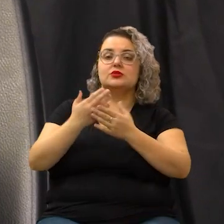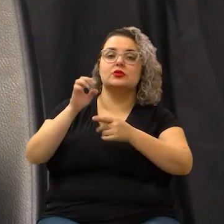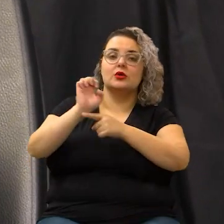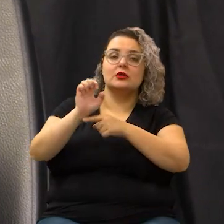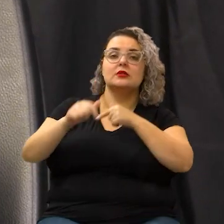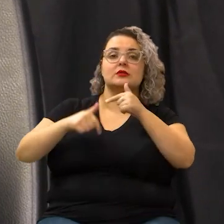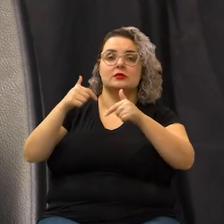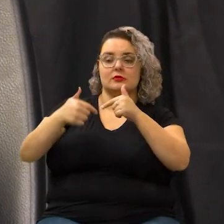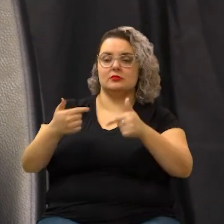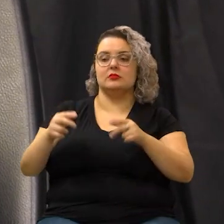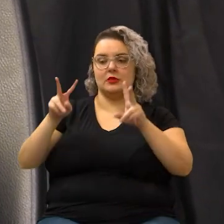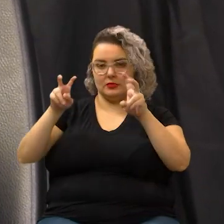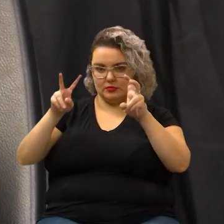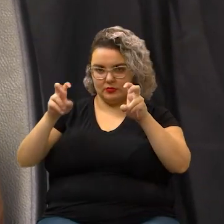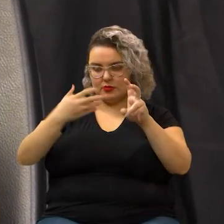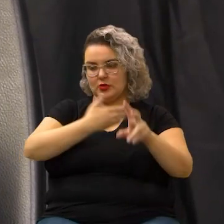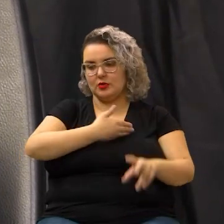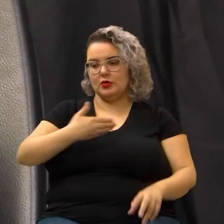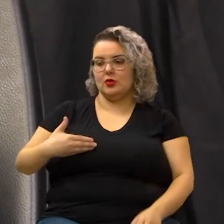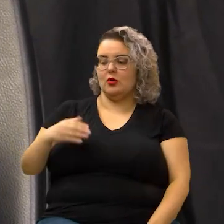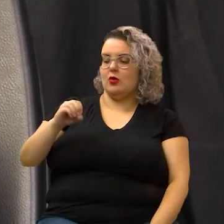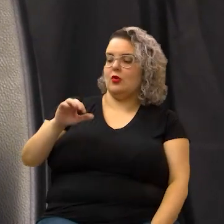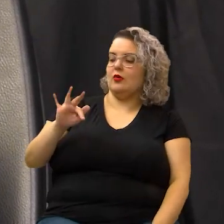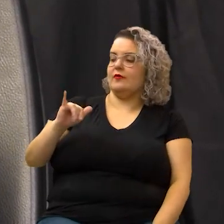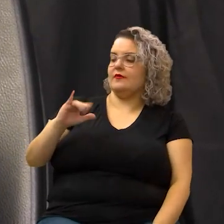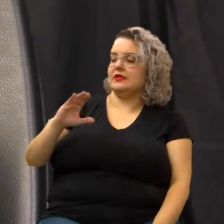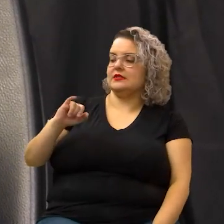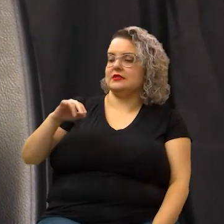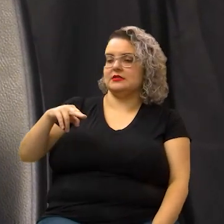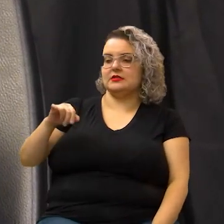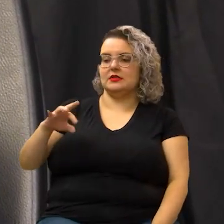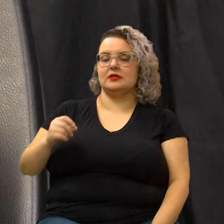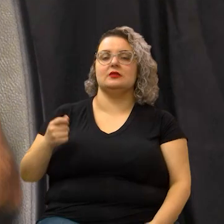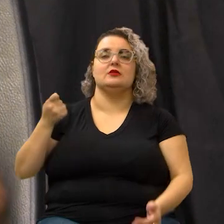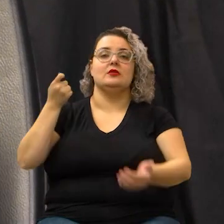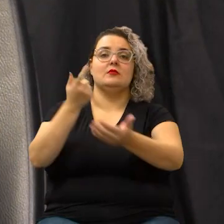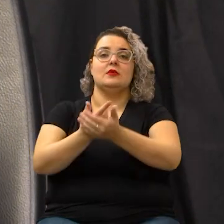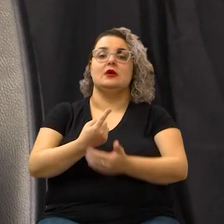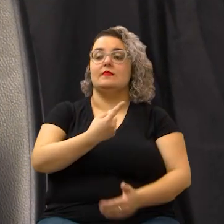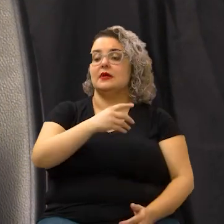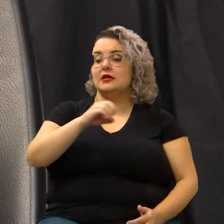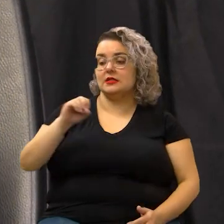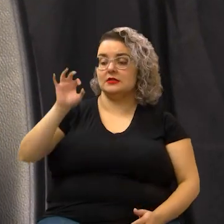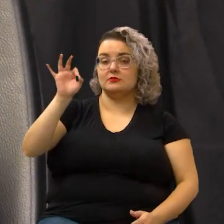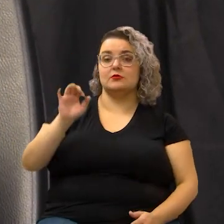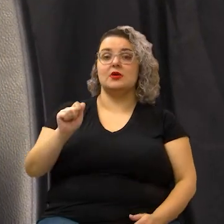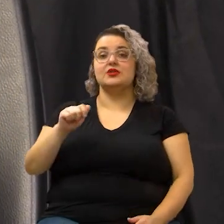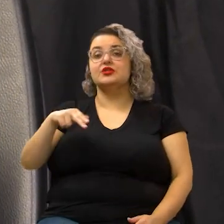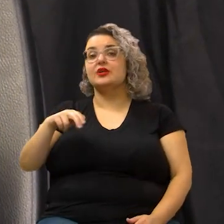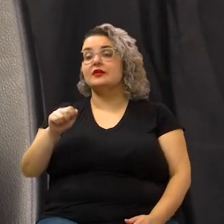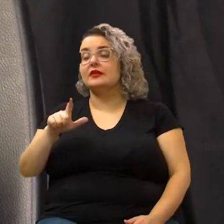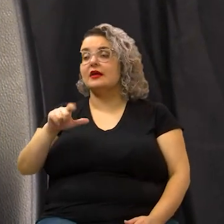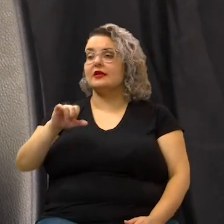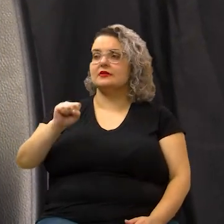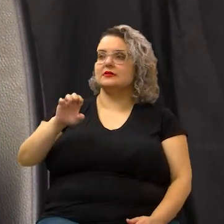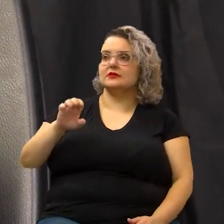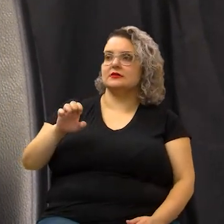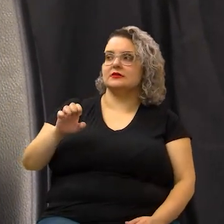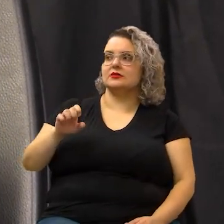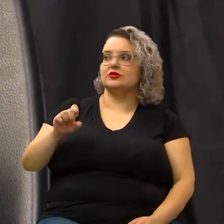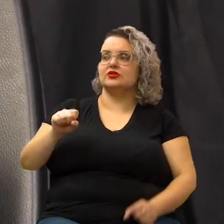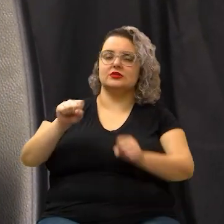escola estadual, trabalhava para o governo como oficineiro e o governo pagava 100% do meu curso de análise de